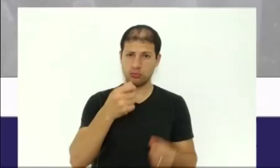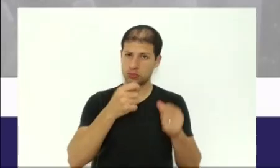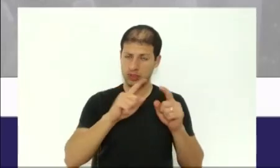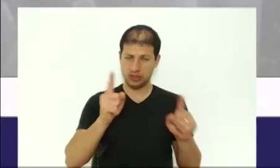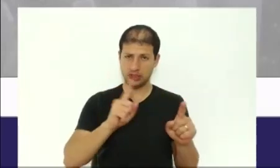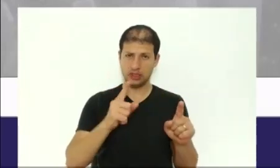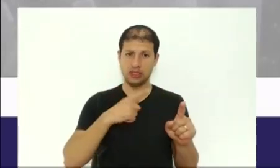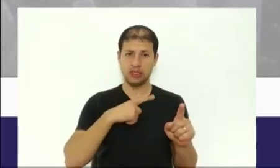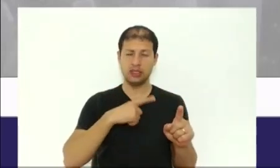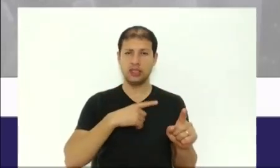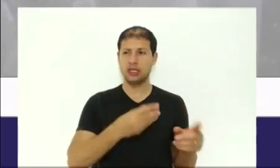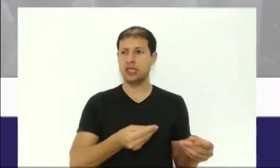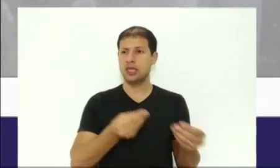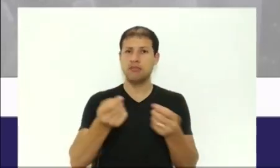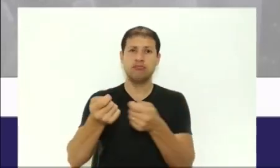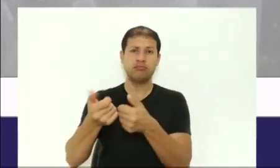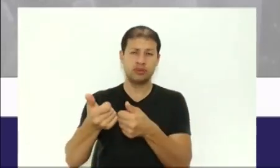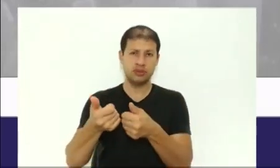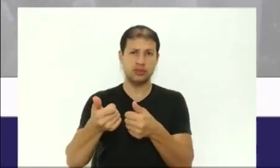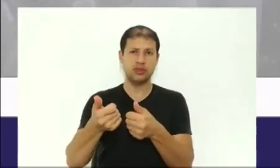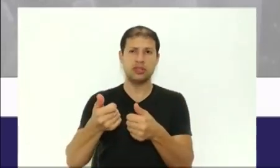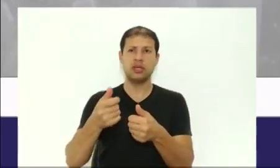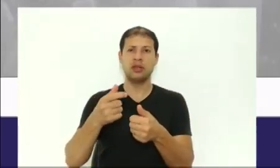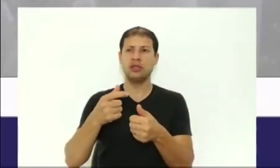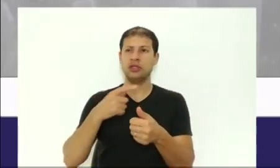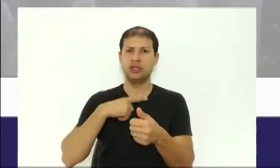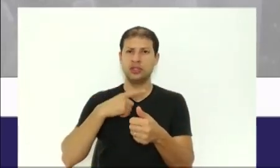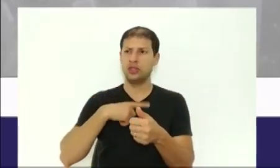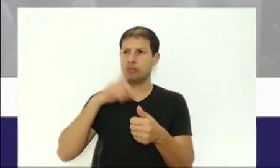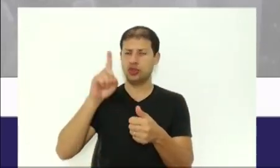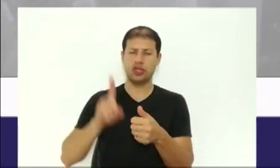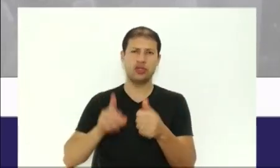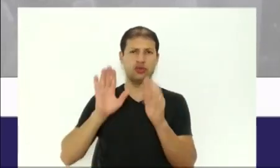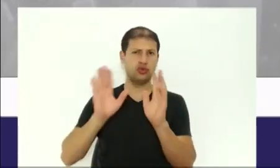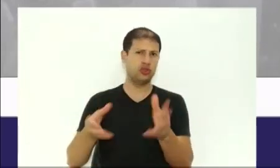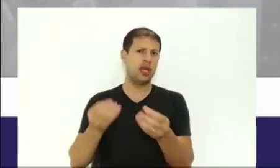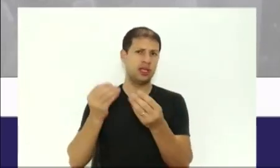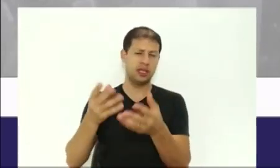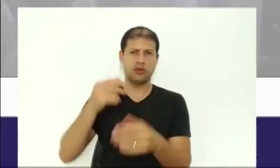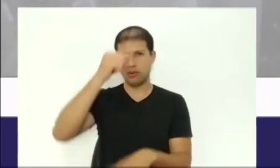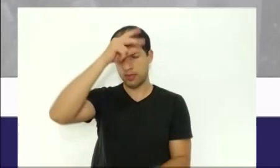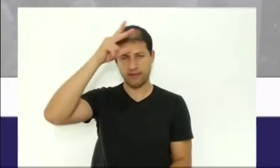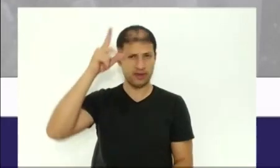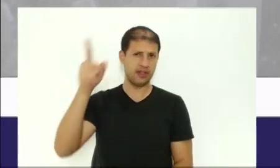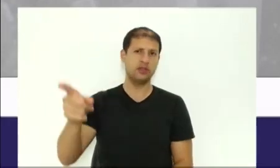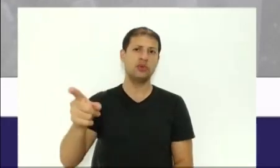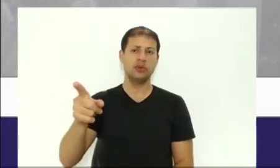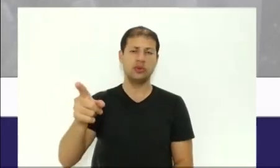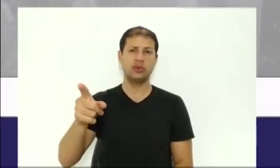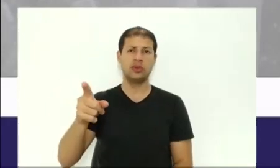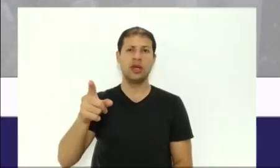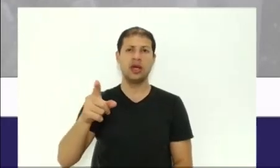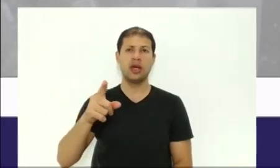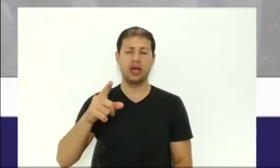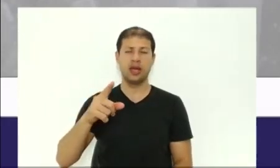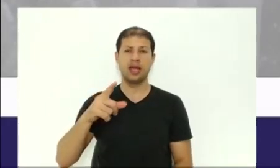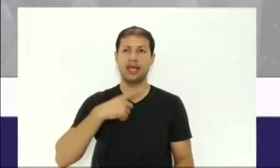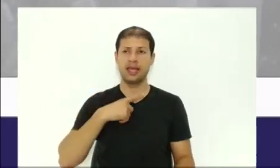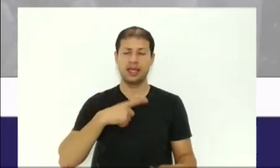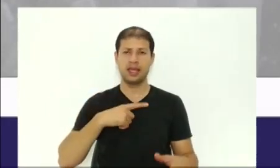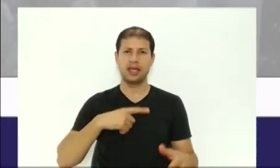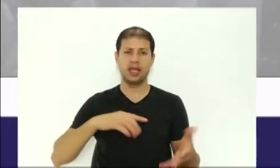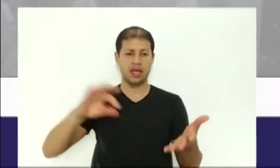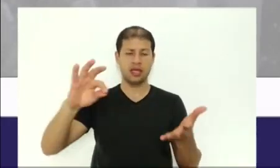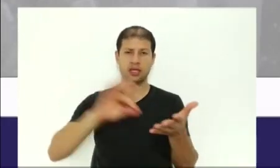de benefício de uma prerrogativa dada ao prefeito para um ato vinculado, uma